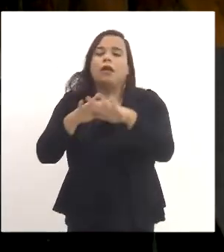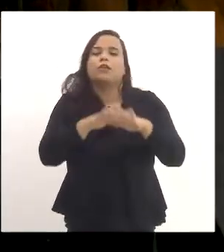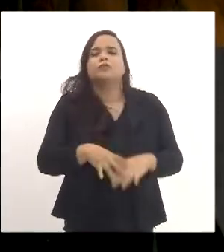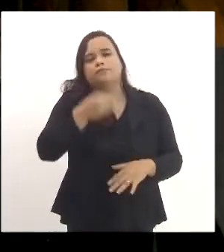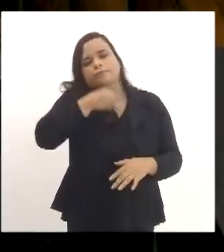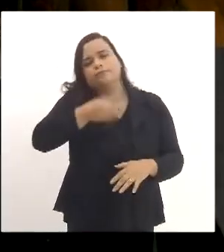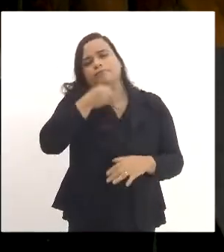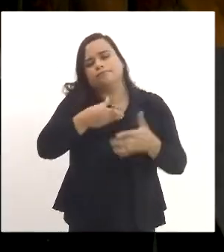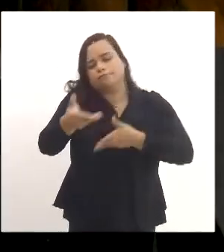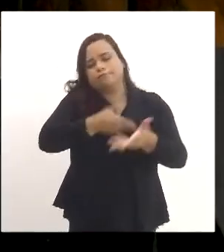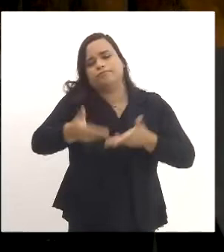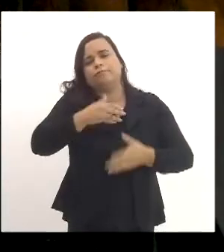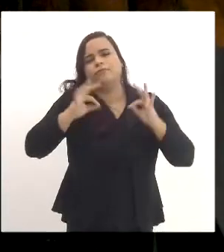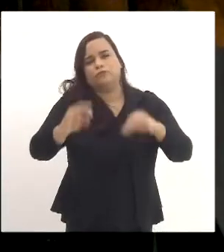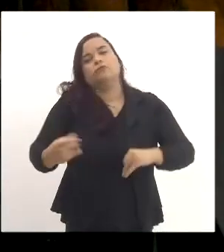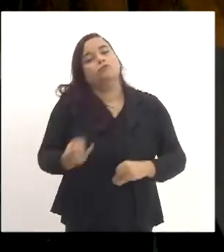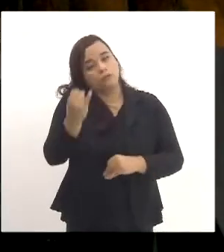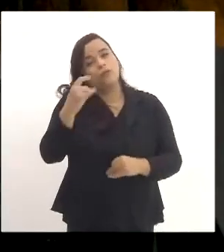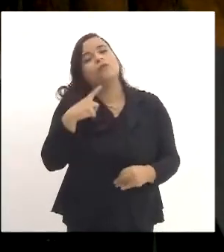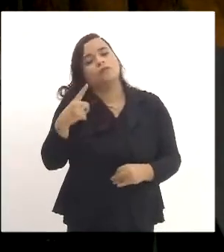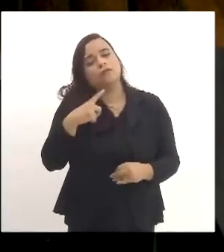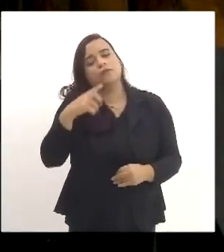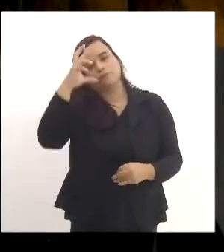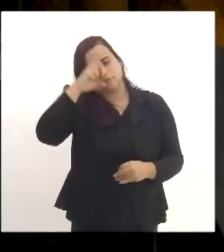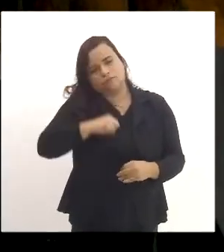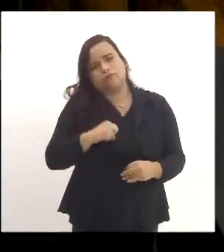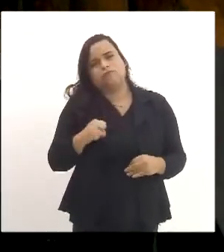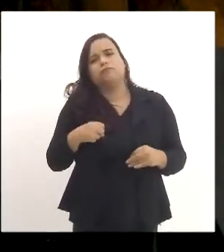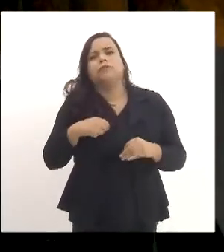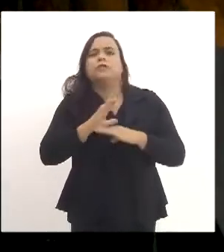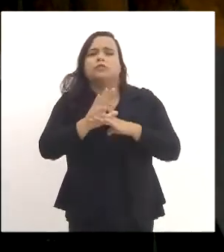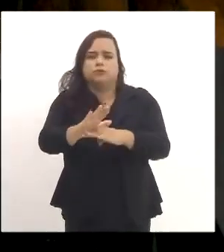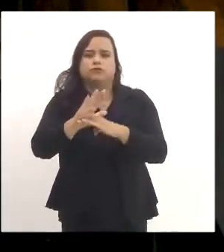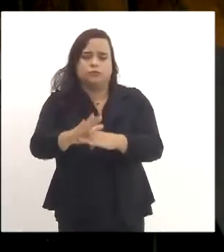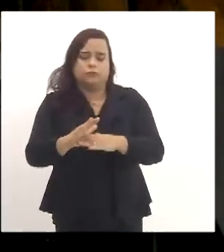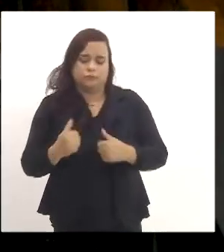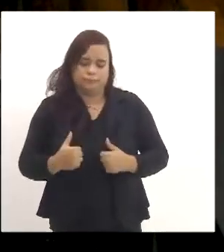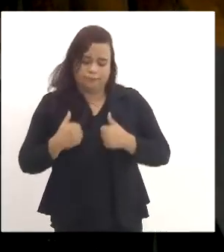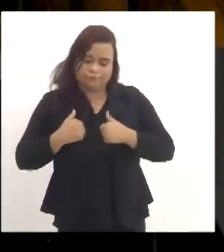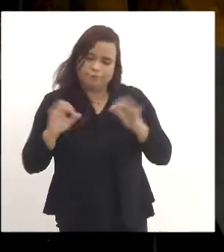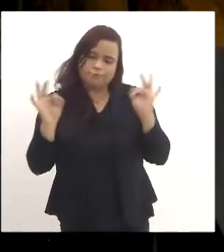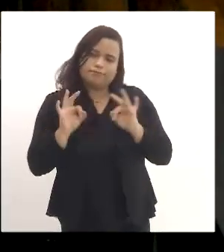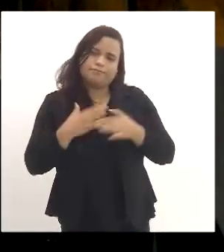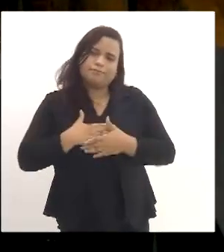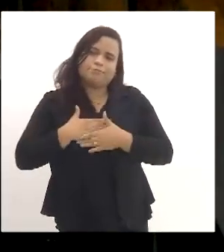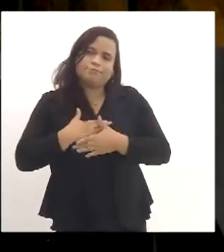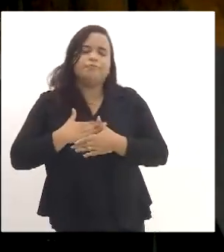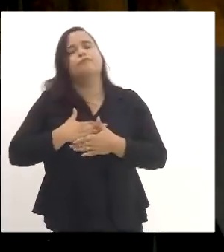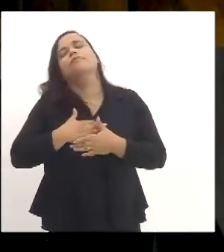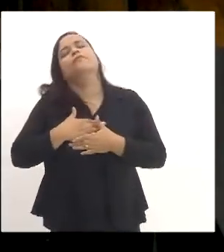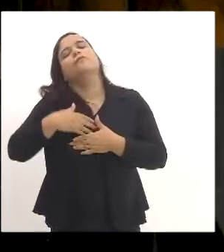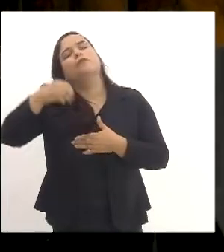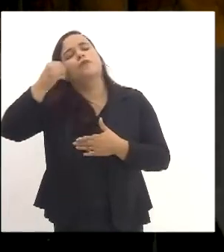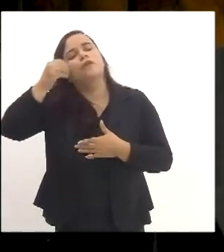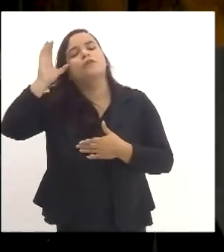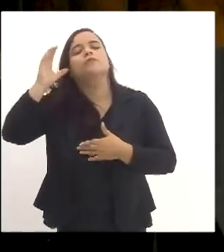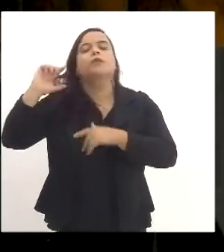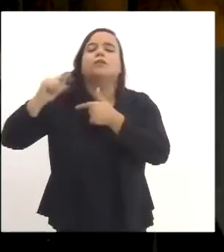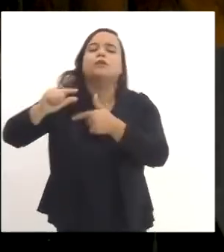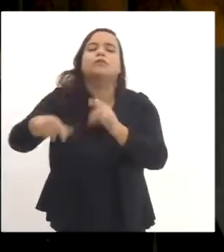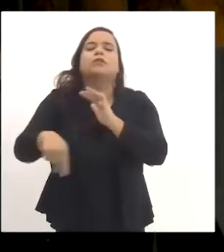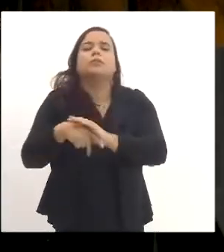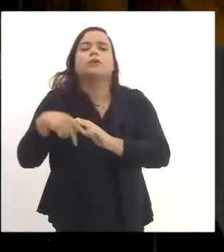para todos e sob essa premissa devemos orgulhar do reconhecimento internacional que a internacionalização